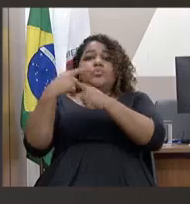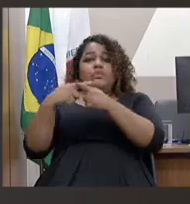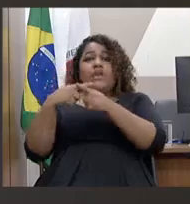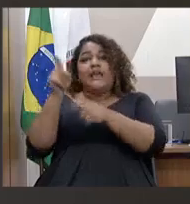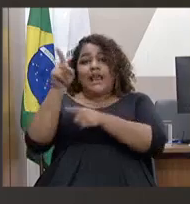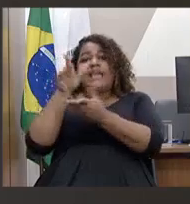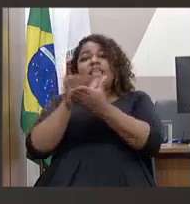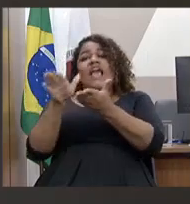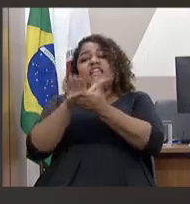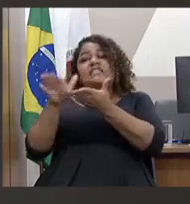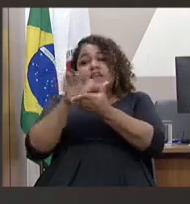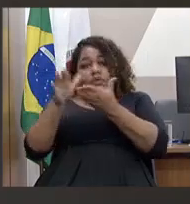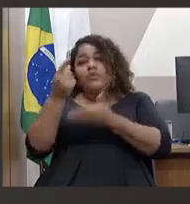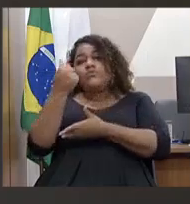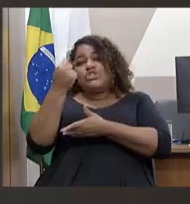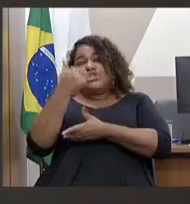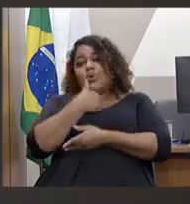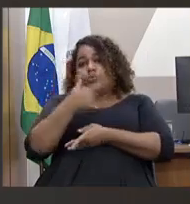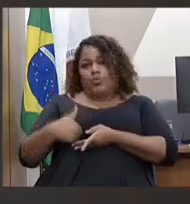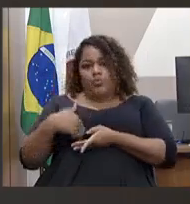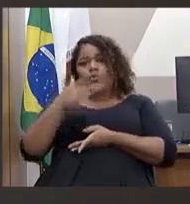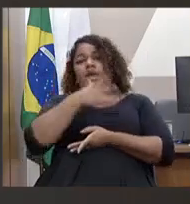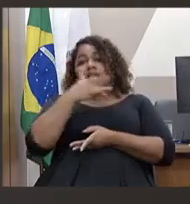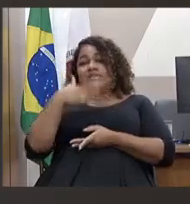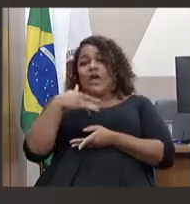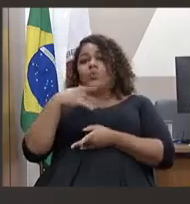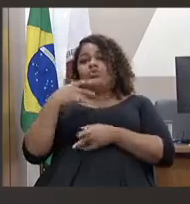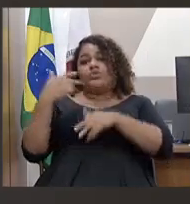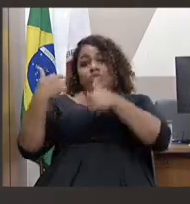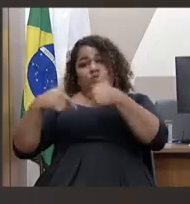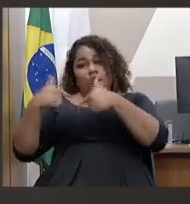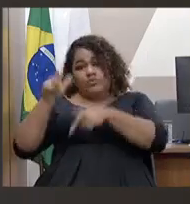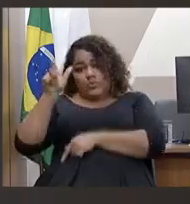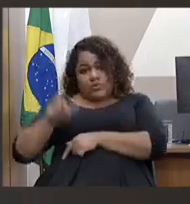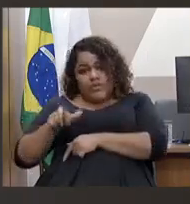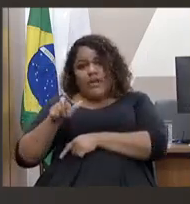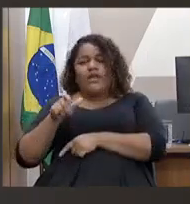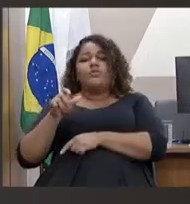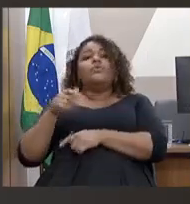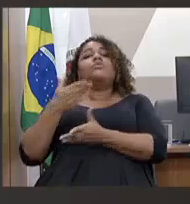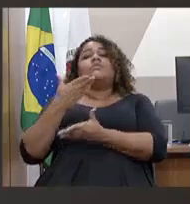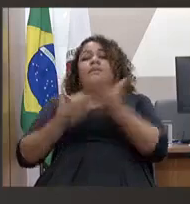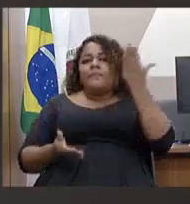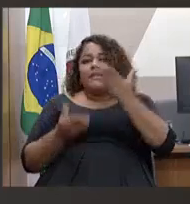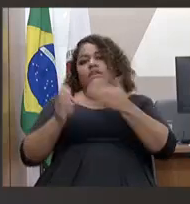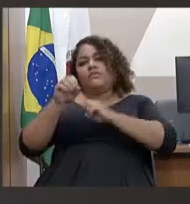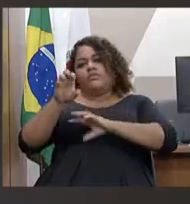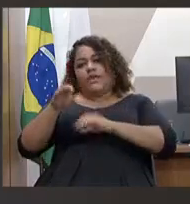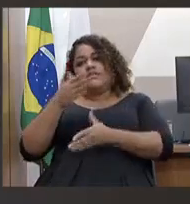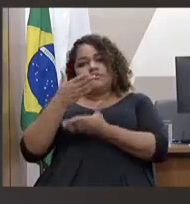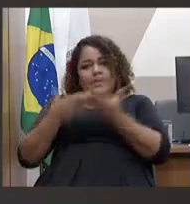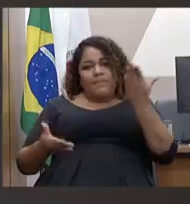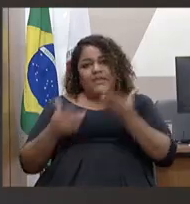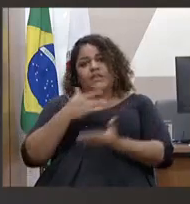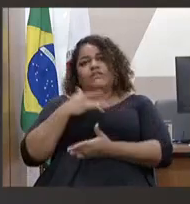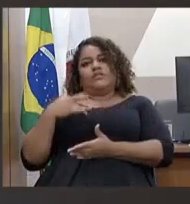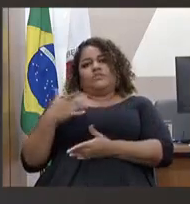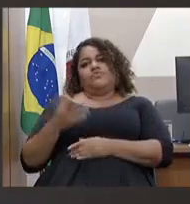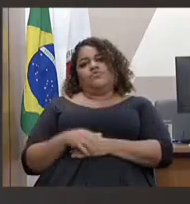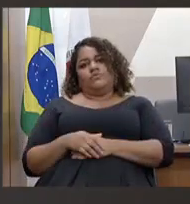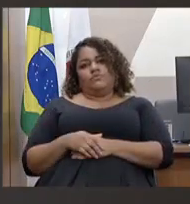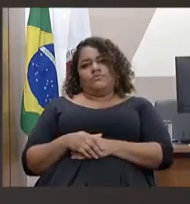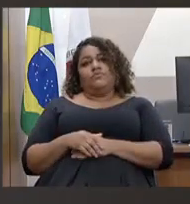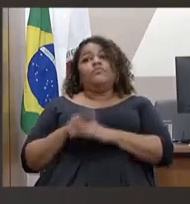no dinheiro público ele tá aí na saúde do Trabalhador ele tá aí na saúde da educação ele tem o povo está perdendo ali nos terceirizado